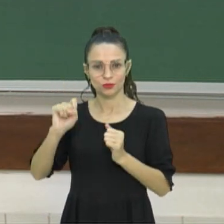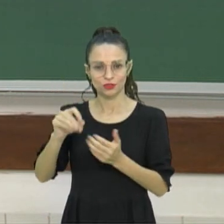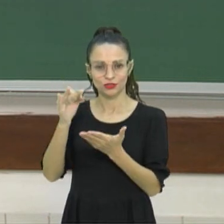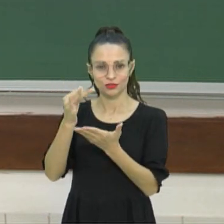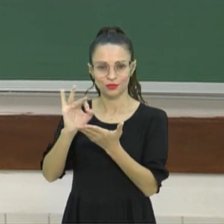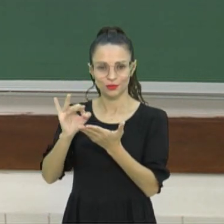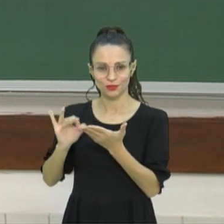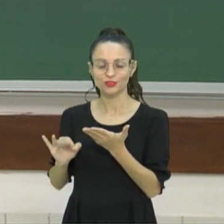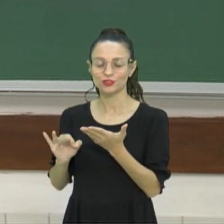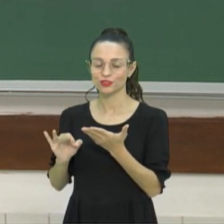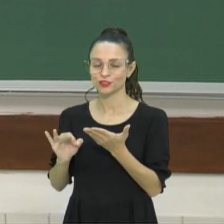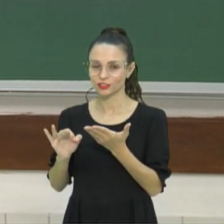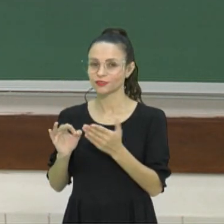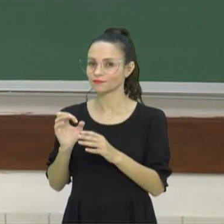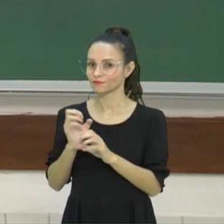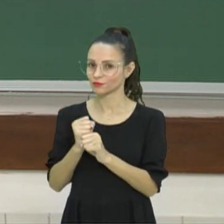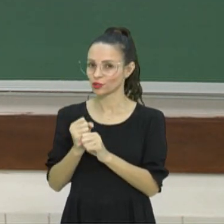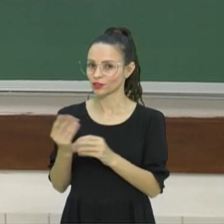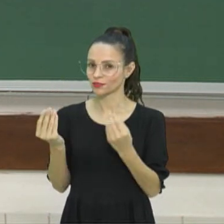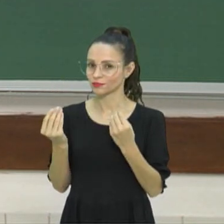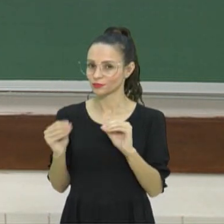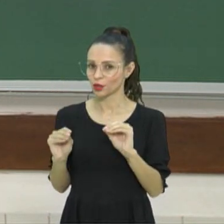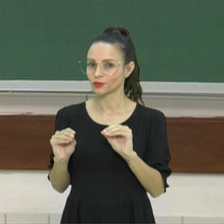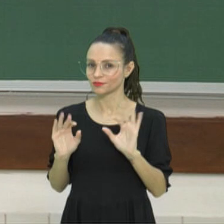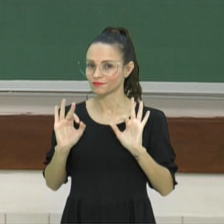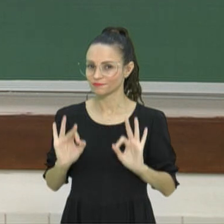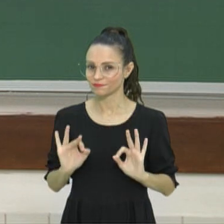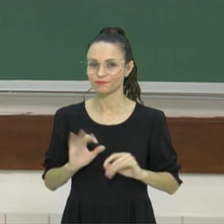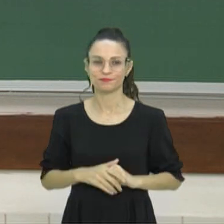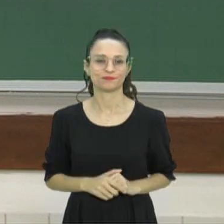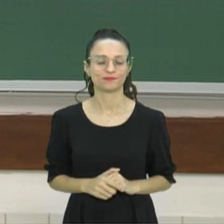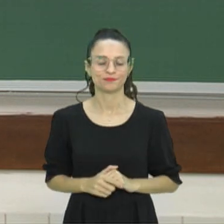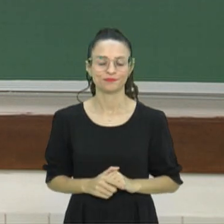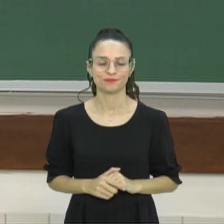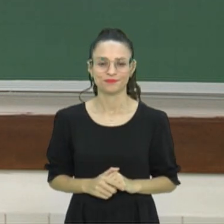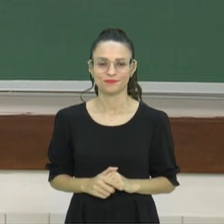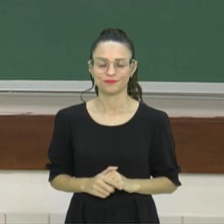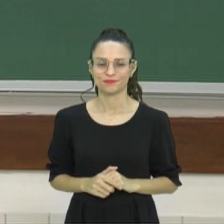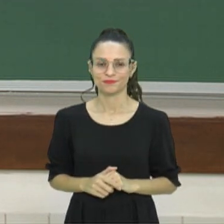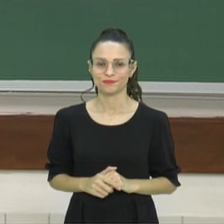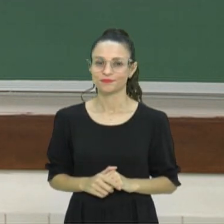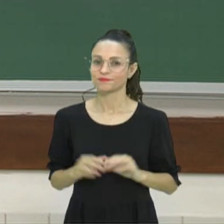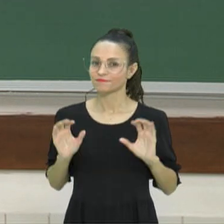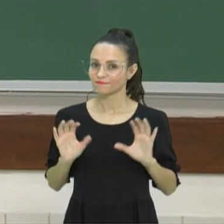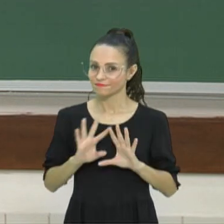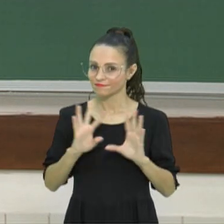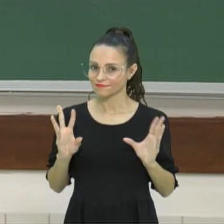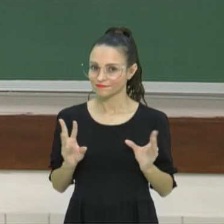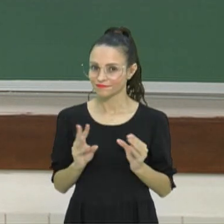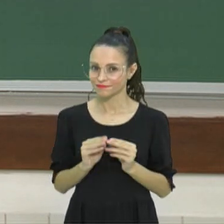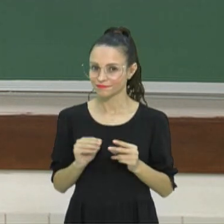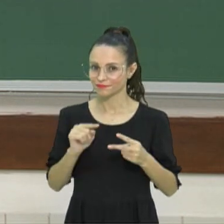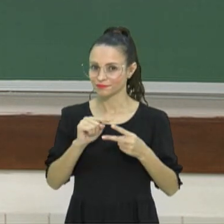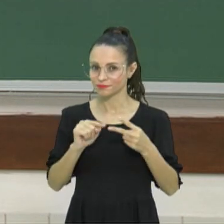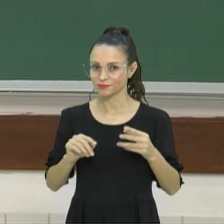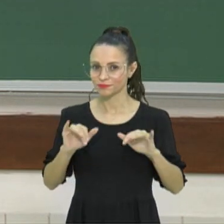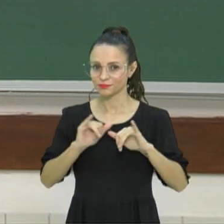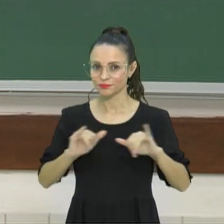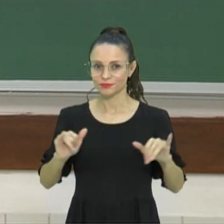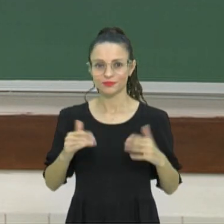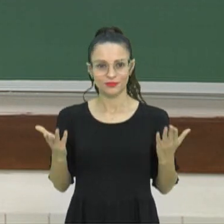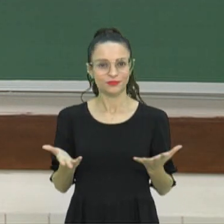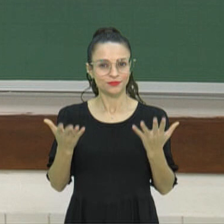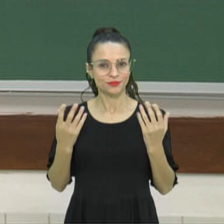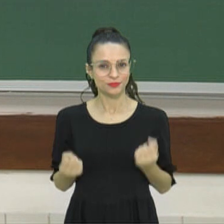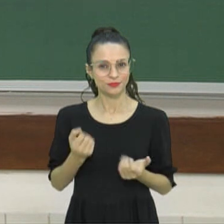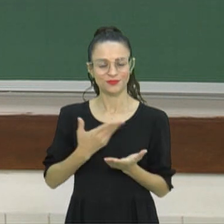corrigir a atividade e depois lançar a sua nota como tem que ser feito. Sendo assim, feitos os dois recados, vamos então para